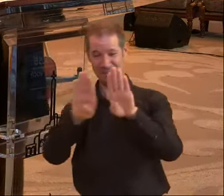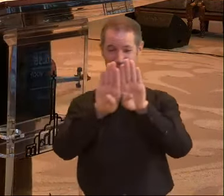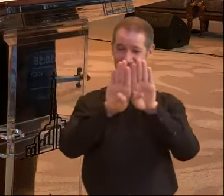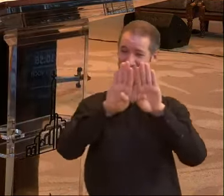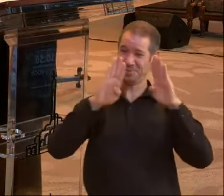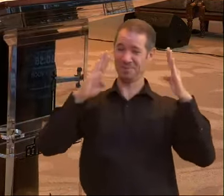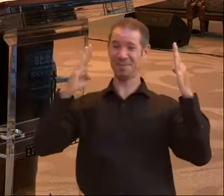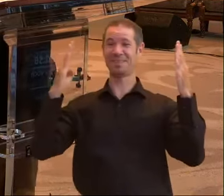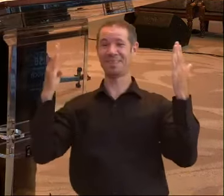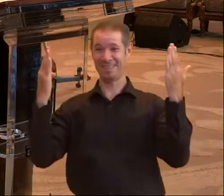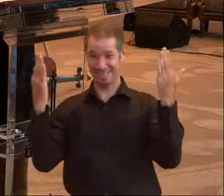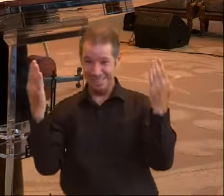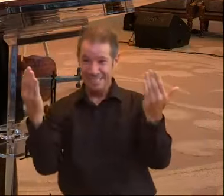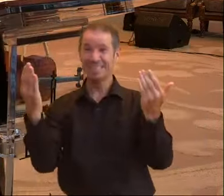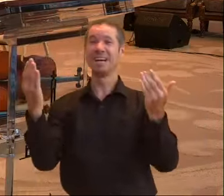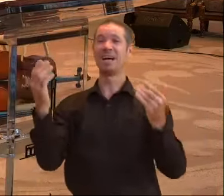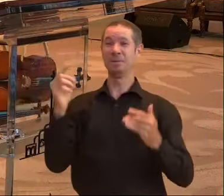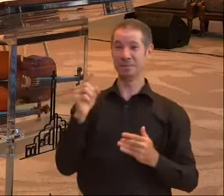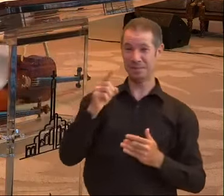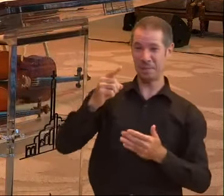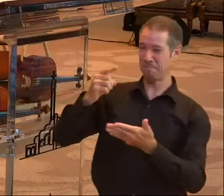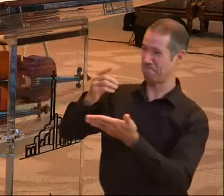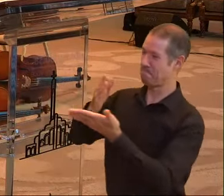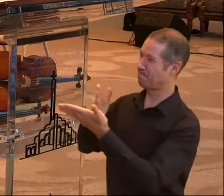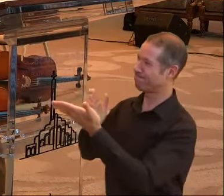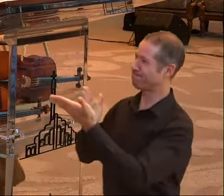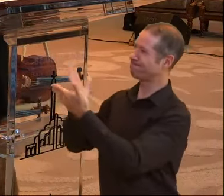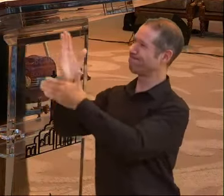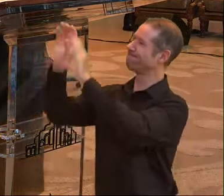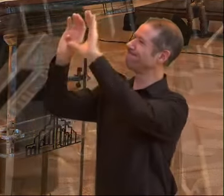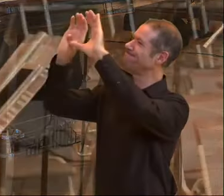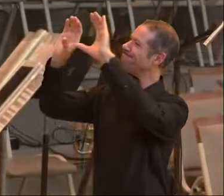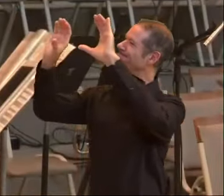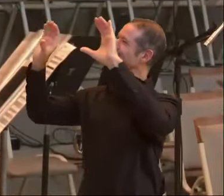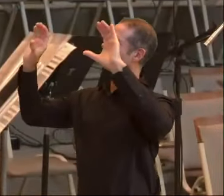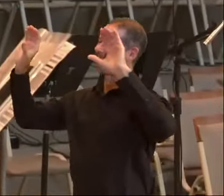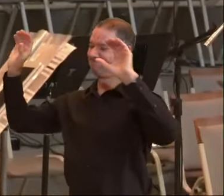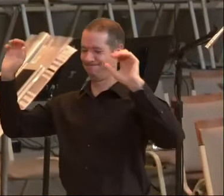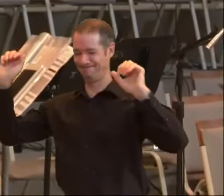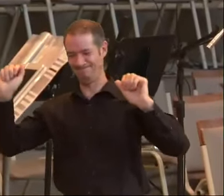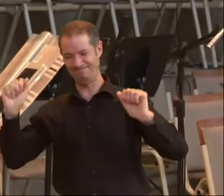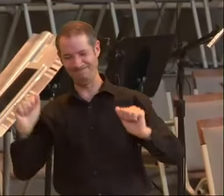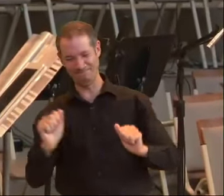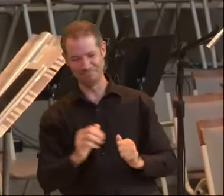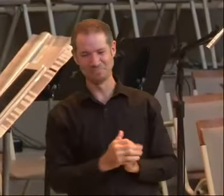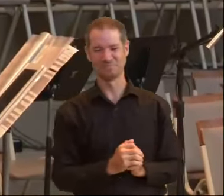abriu a porta para você passar.